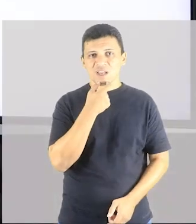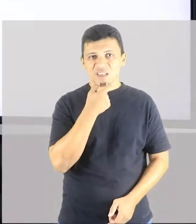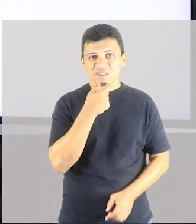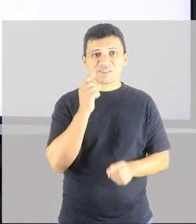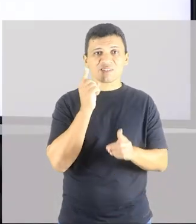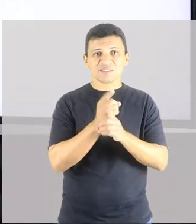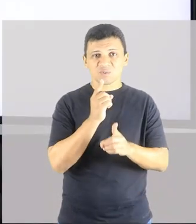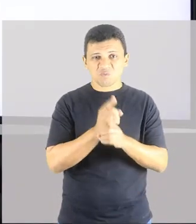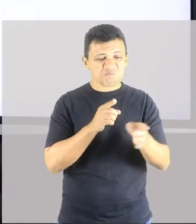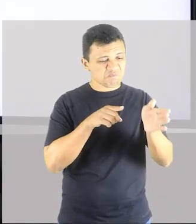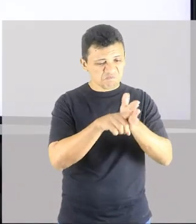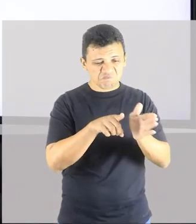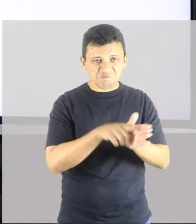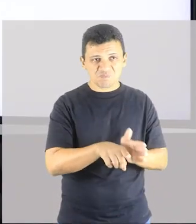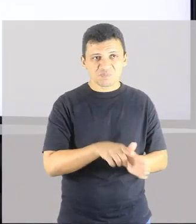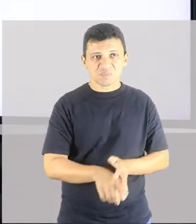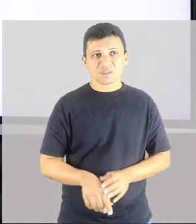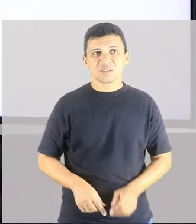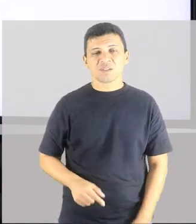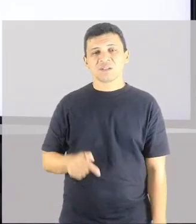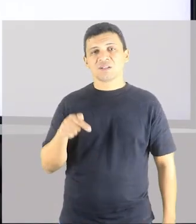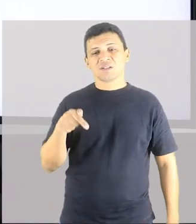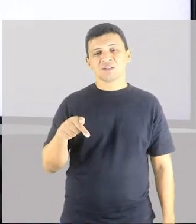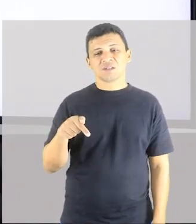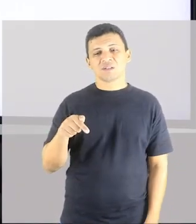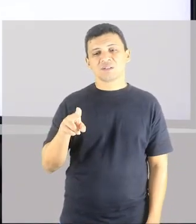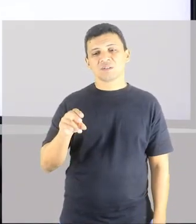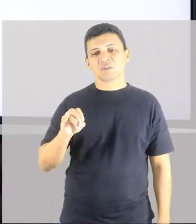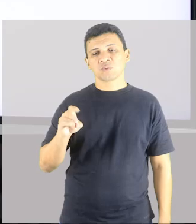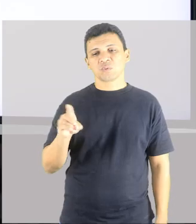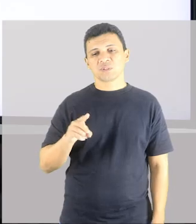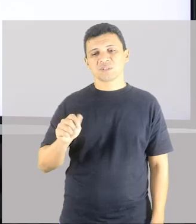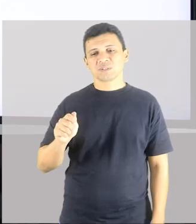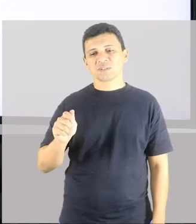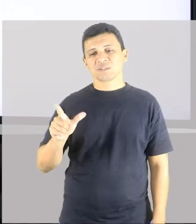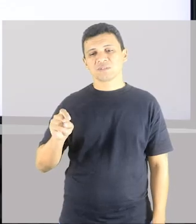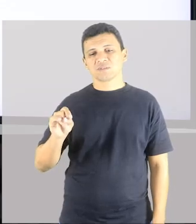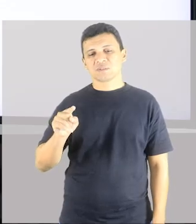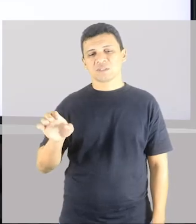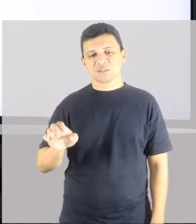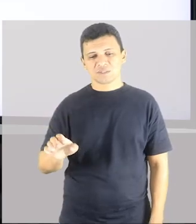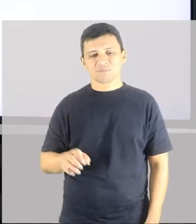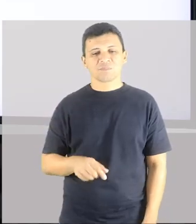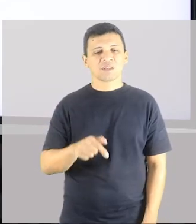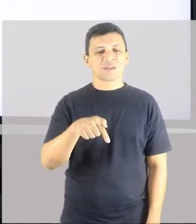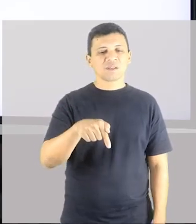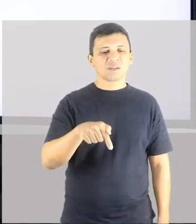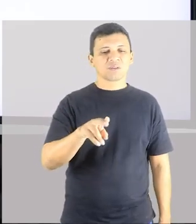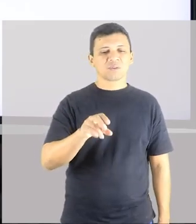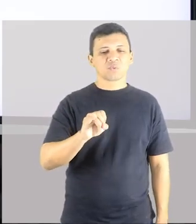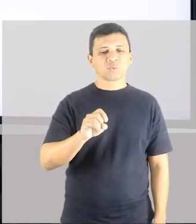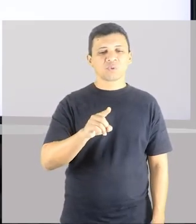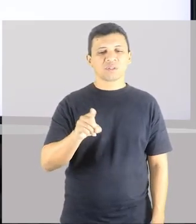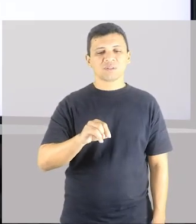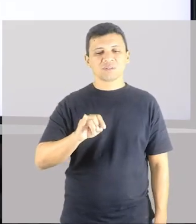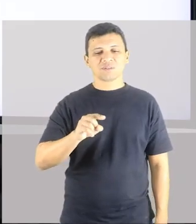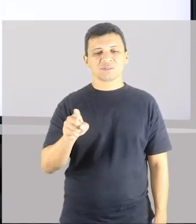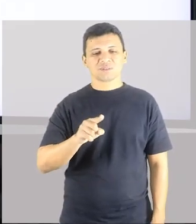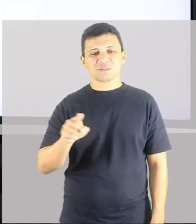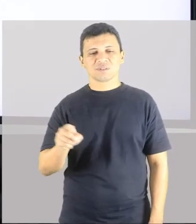vários questionários. Quizalize também é conhecido e o Quizzes, então são plataformas que você